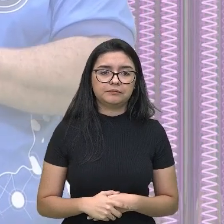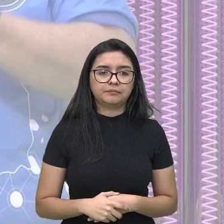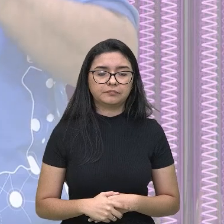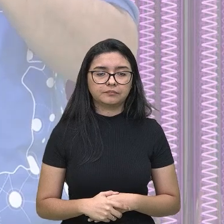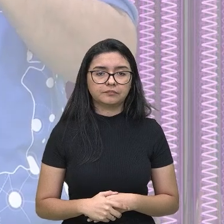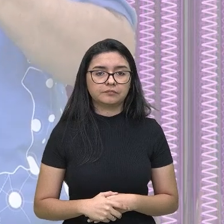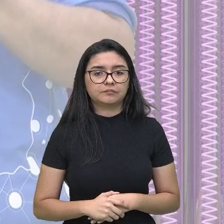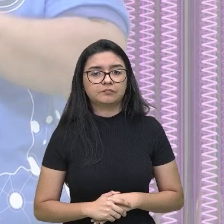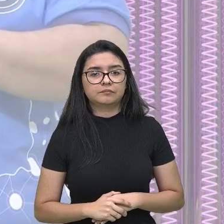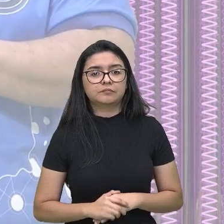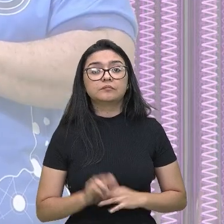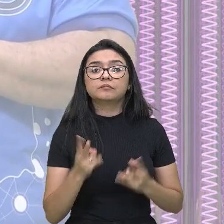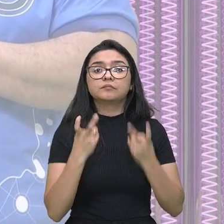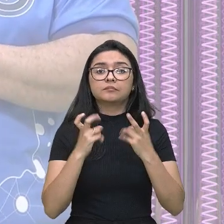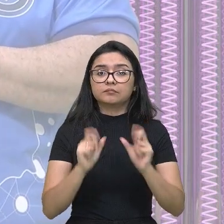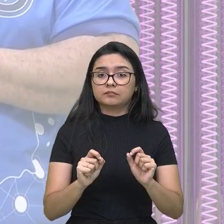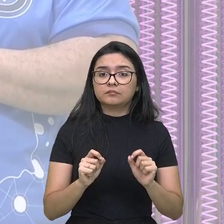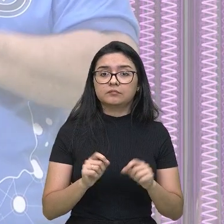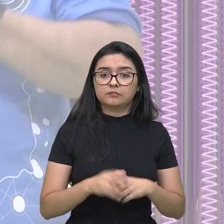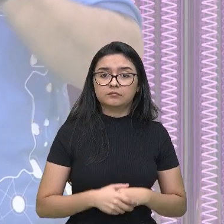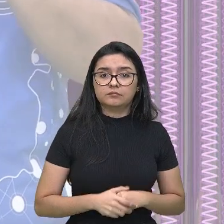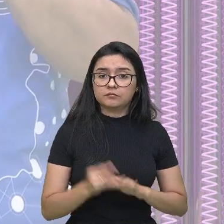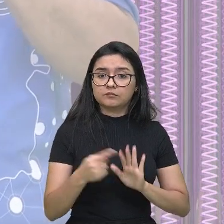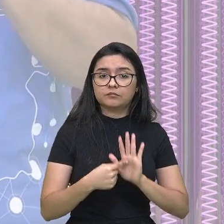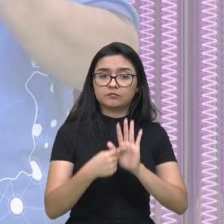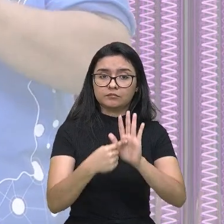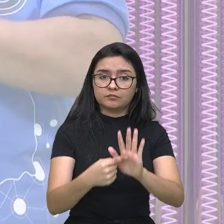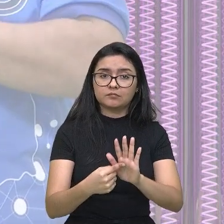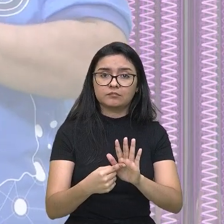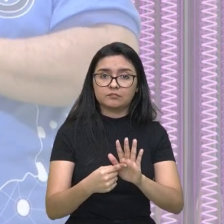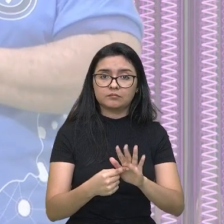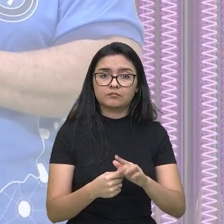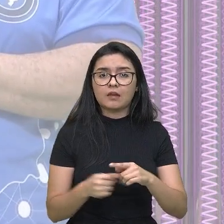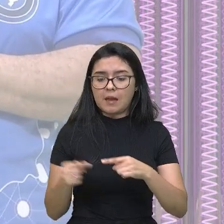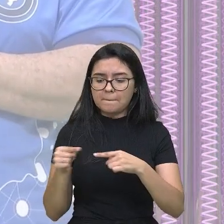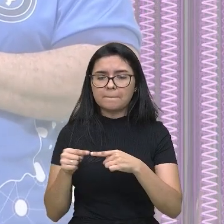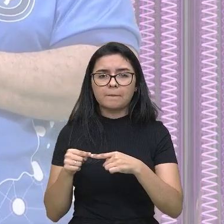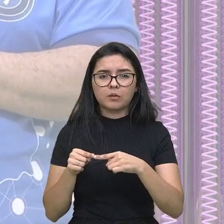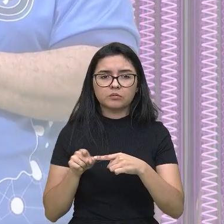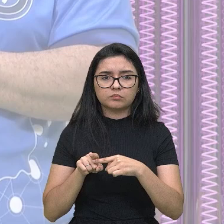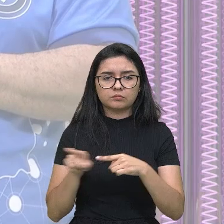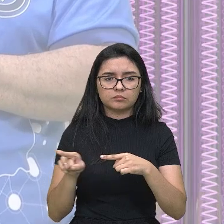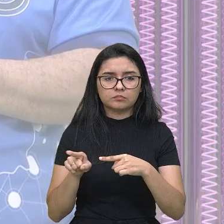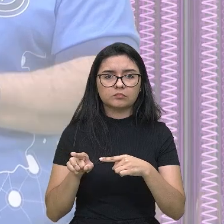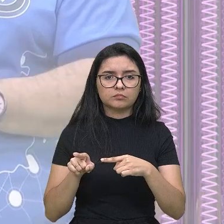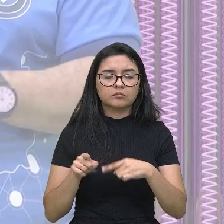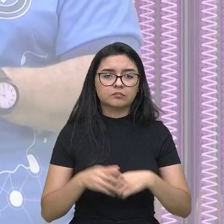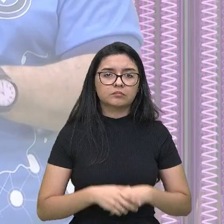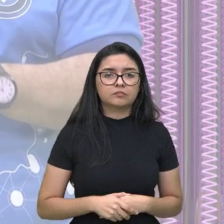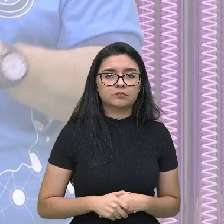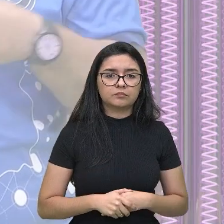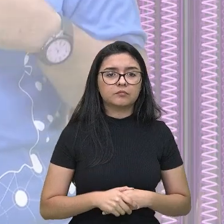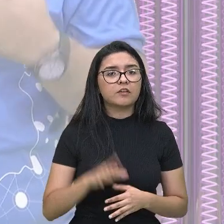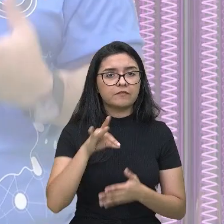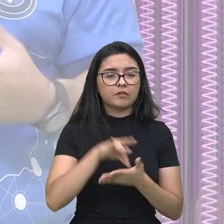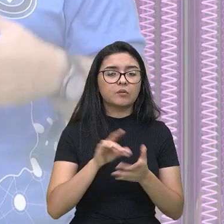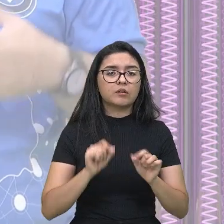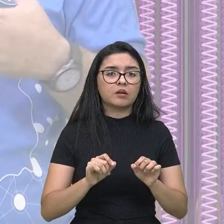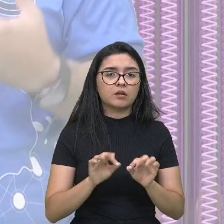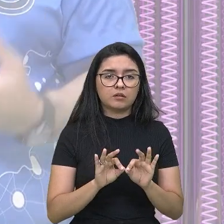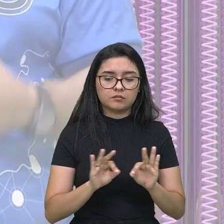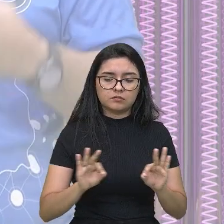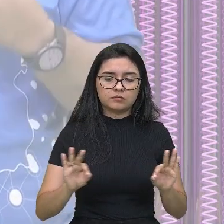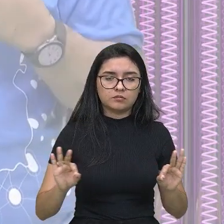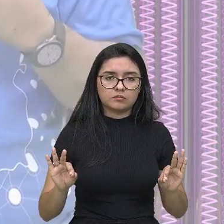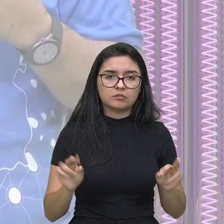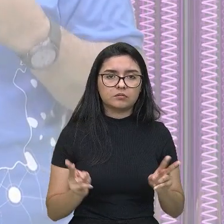E claro, perceba, professor, nós destacamos as pontas, né, da reta com as setinhas para indicar que estamos realmente tratando